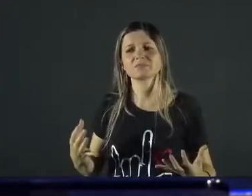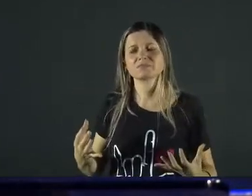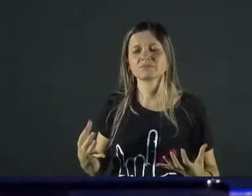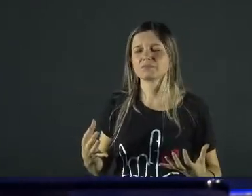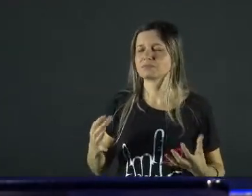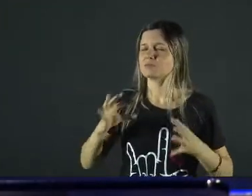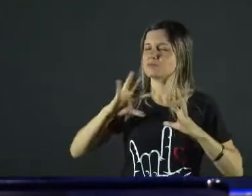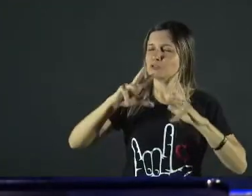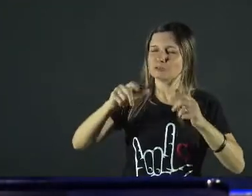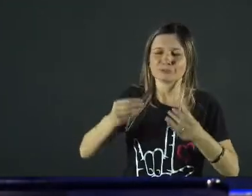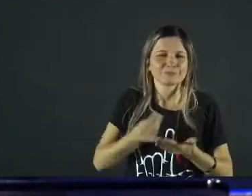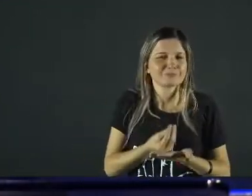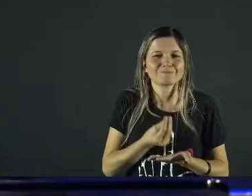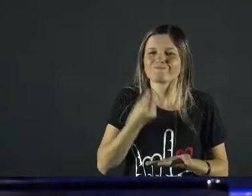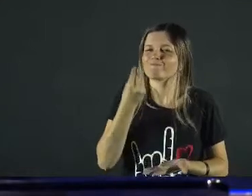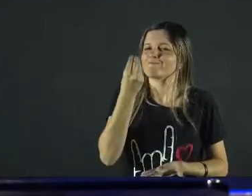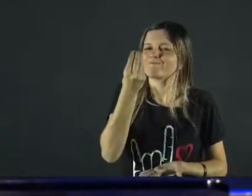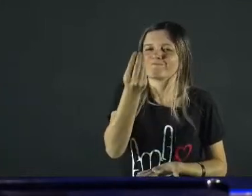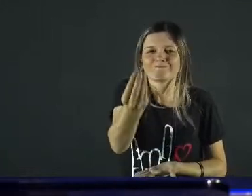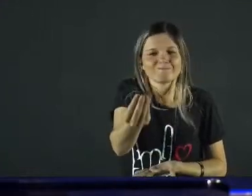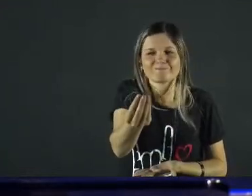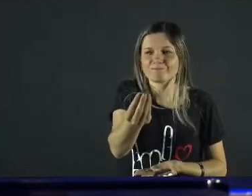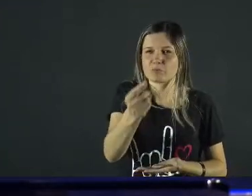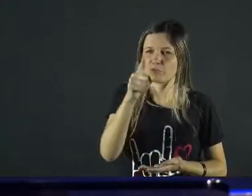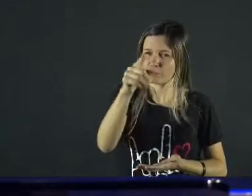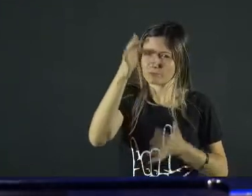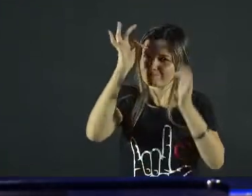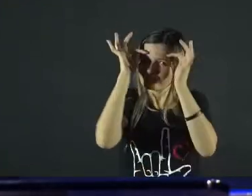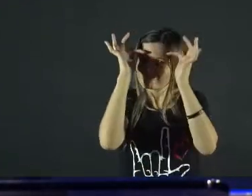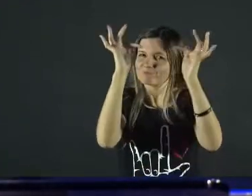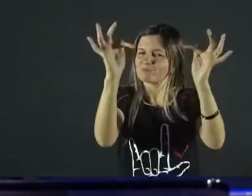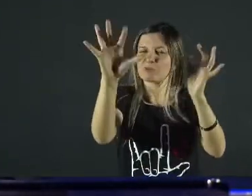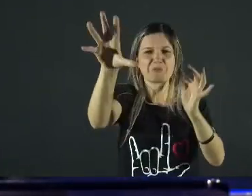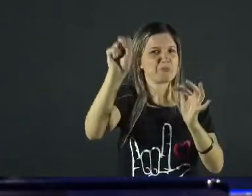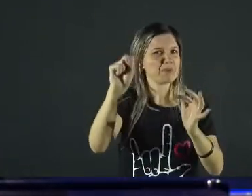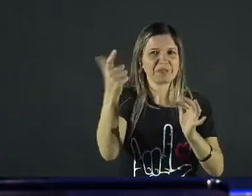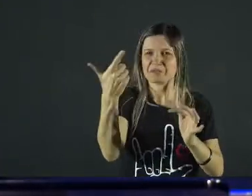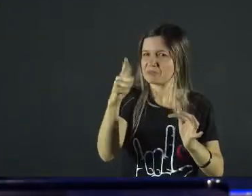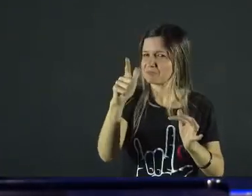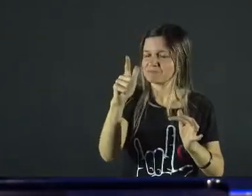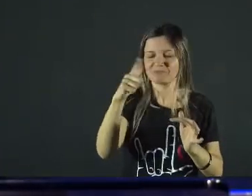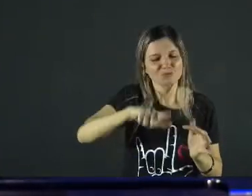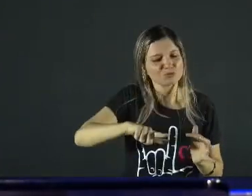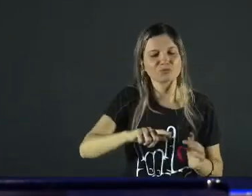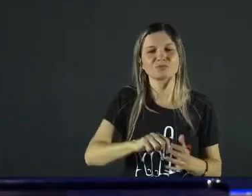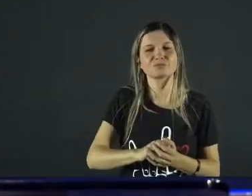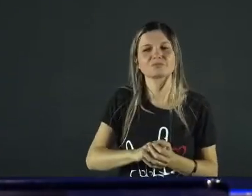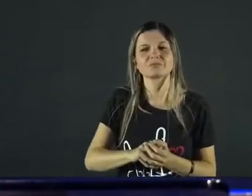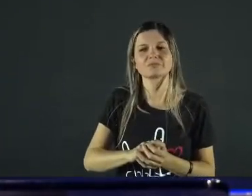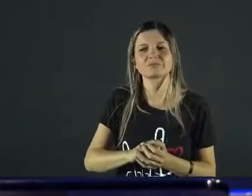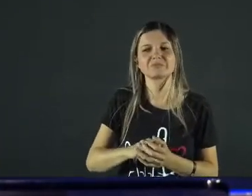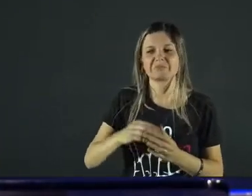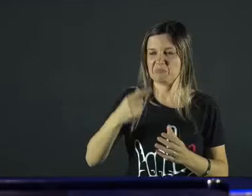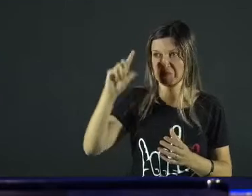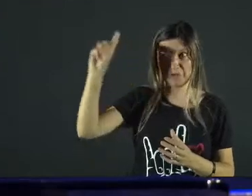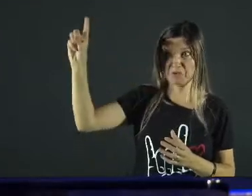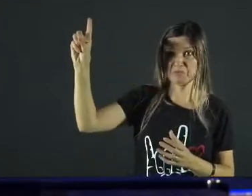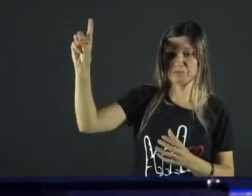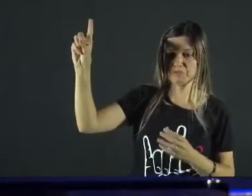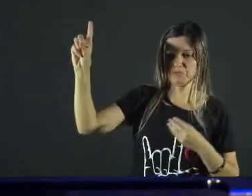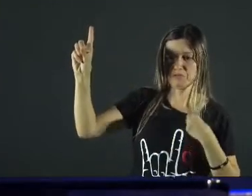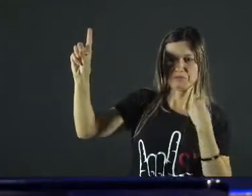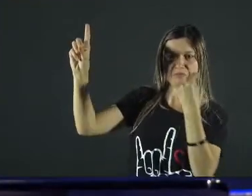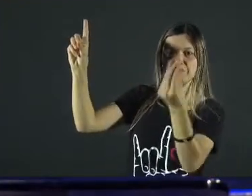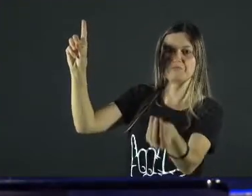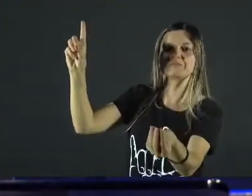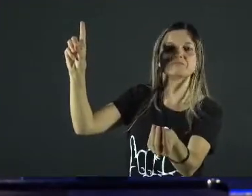Tudo que Deus dá, se você for fiel, Ele não toma. Deus não é de te dar